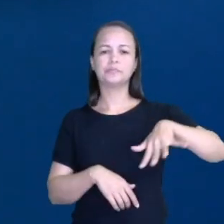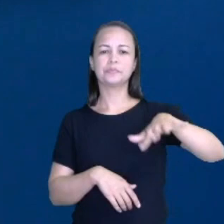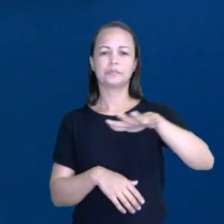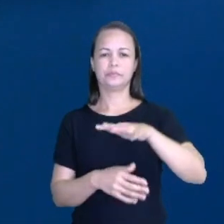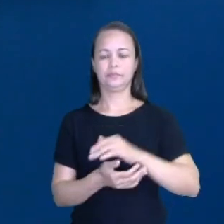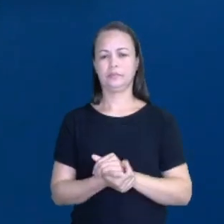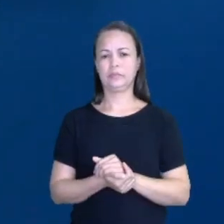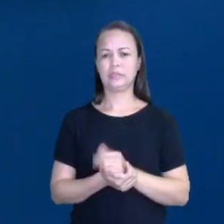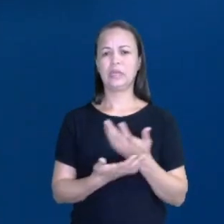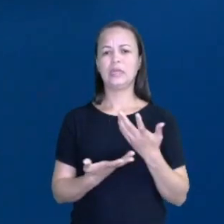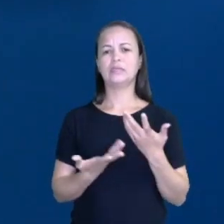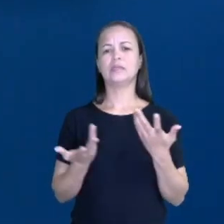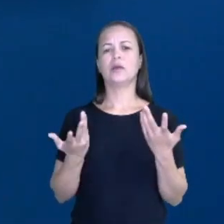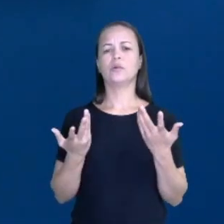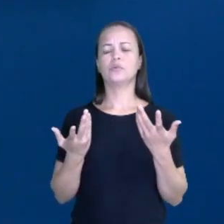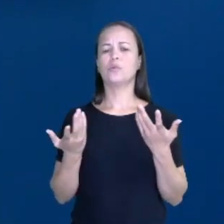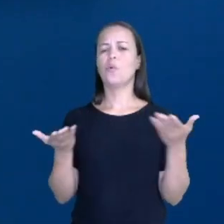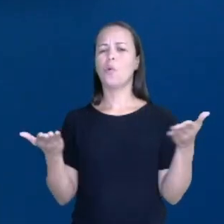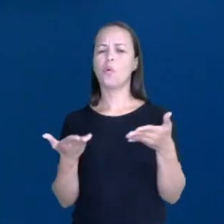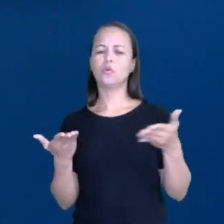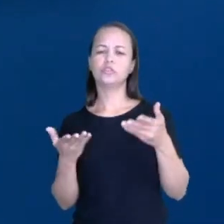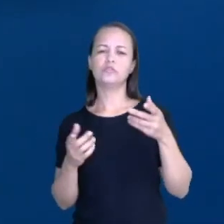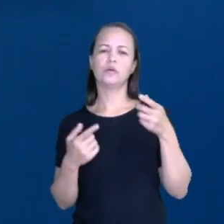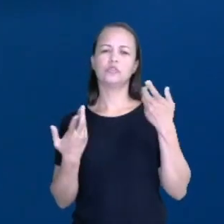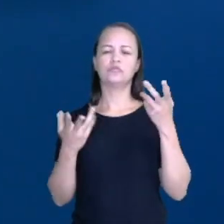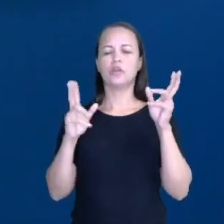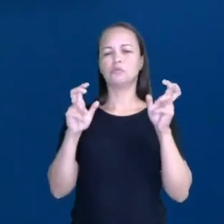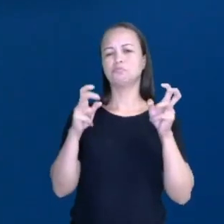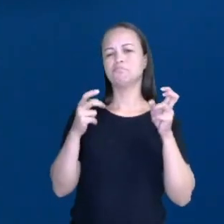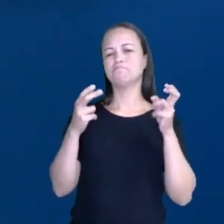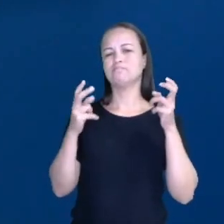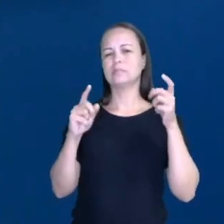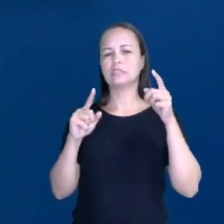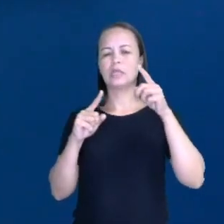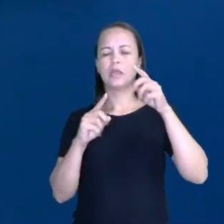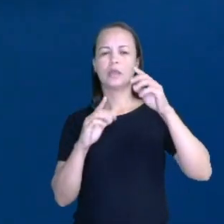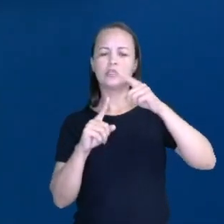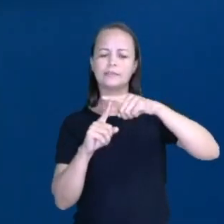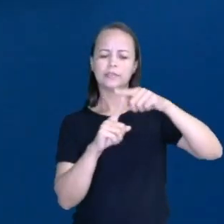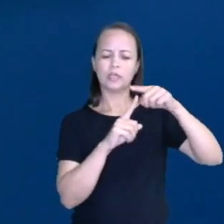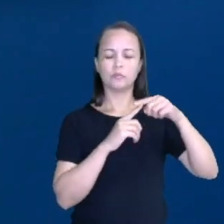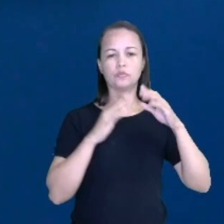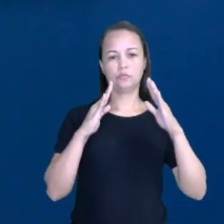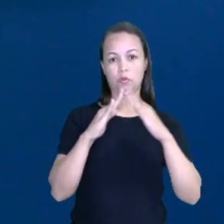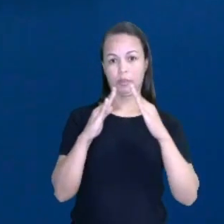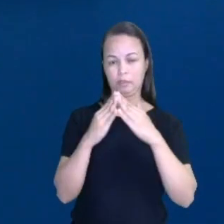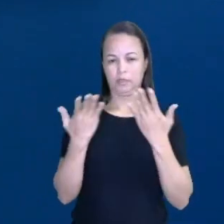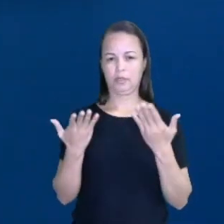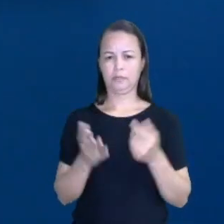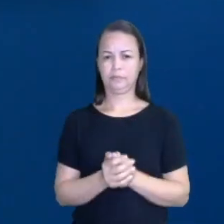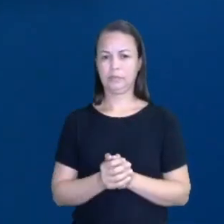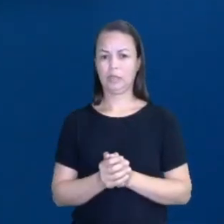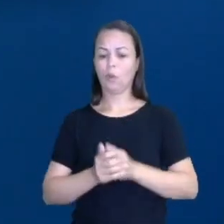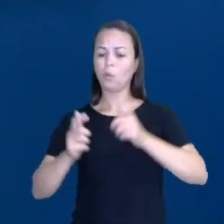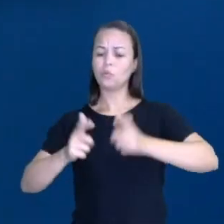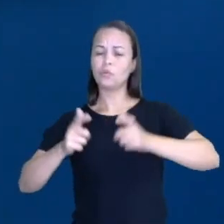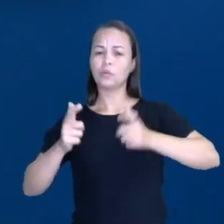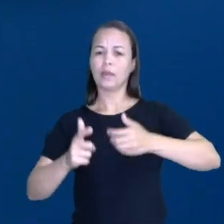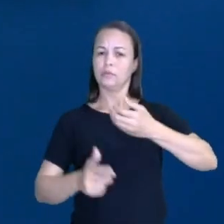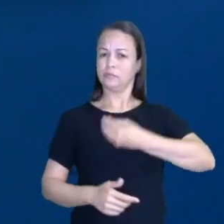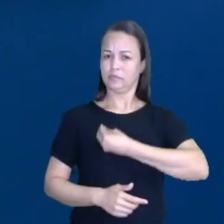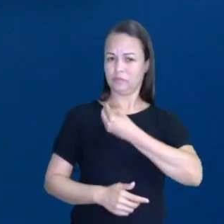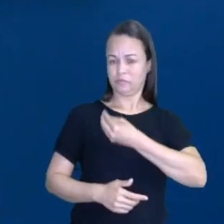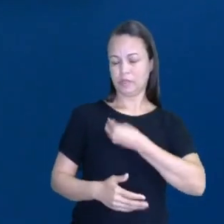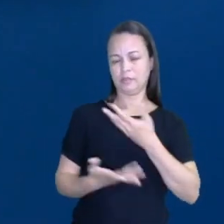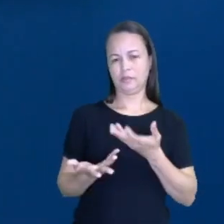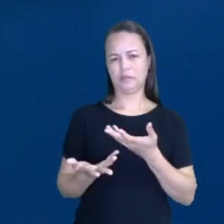são tipos de moradia, né? Moradia é o lugar de vivência da pessoa. E existem vários tipos de moradia.